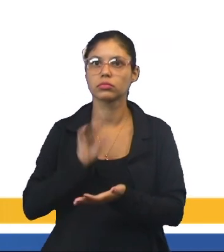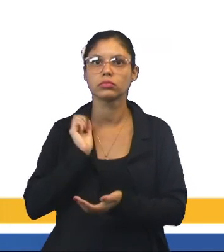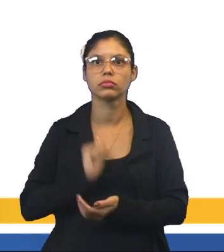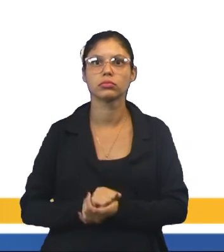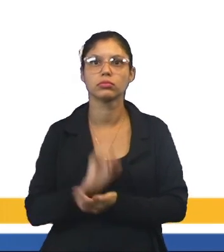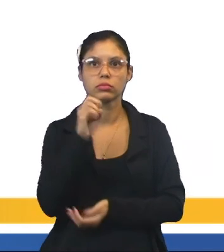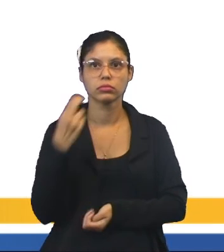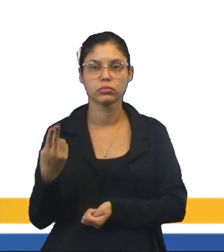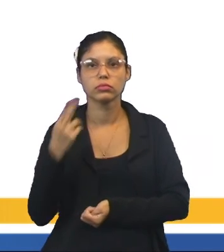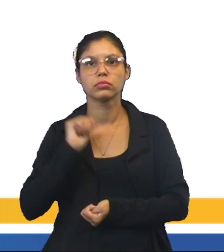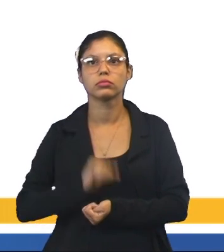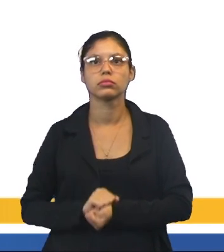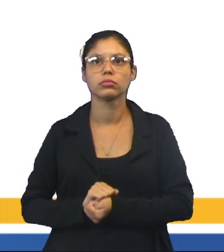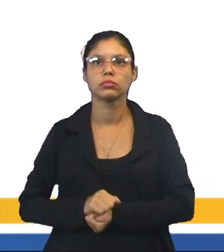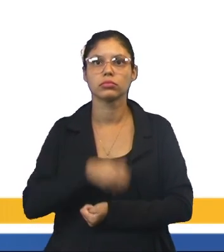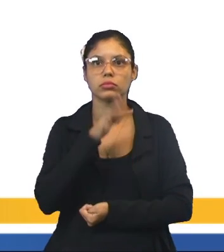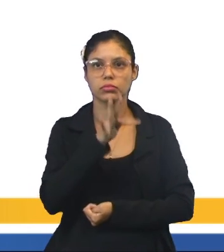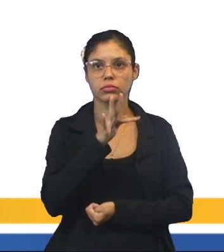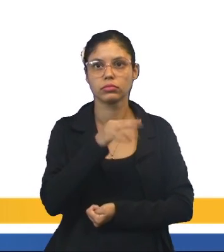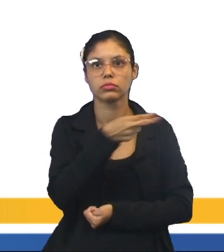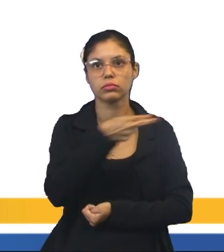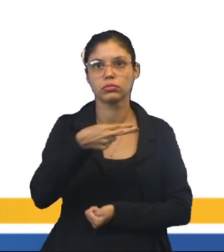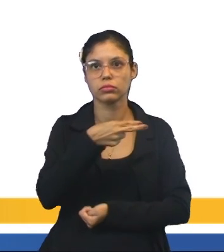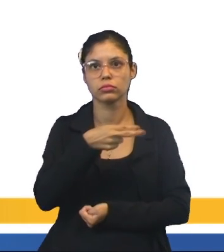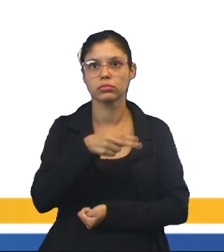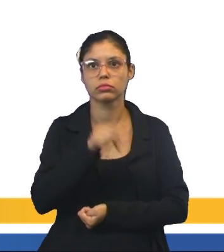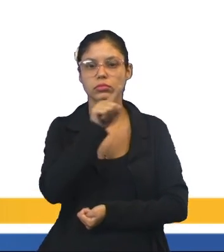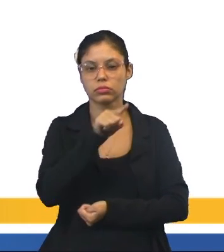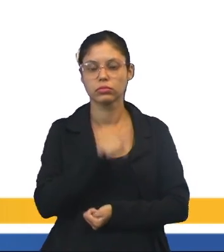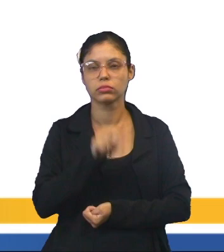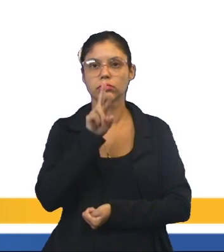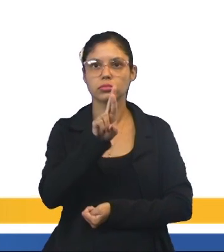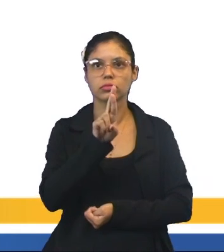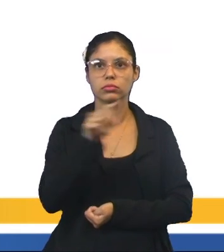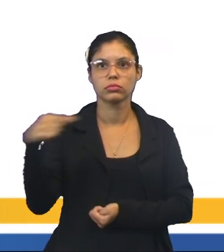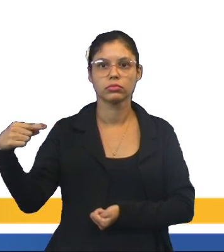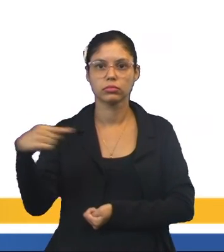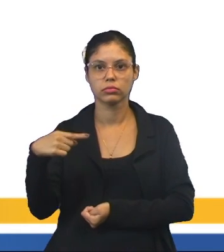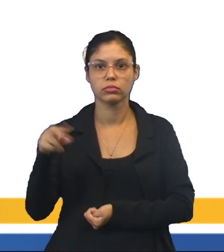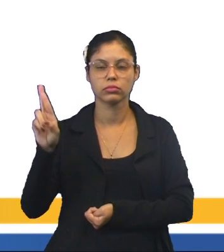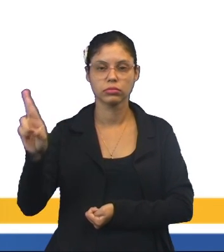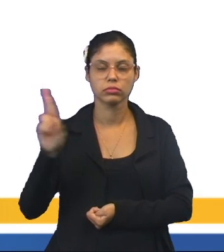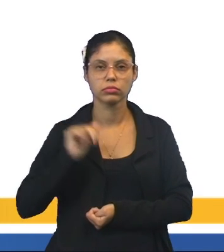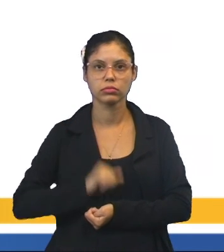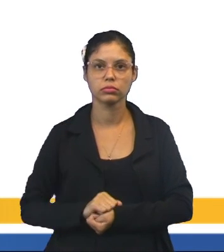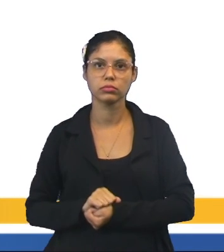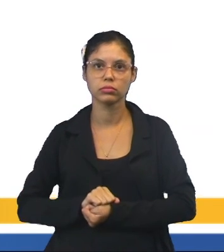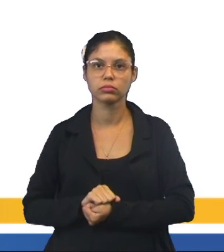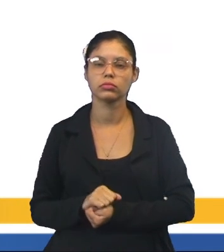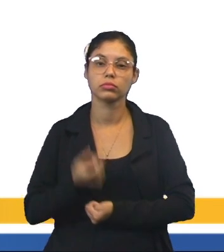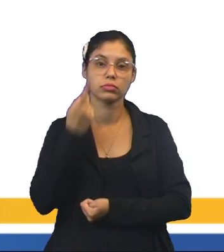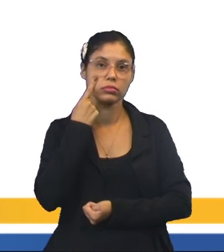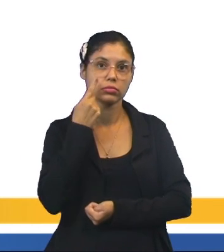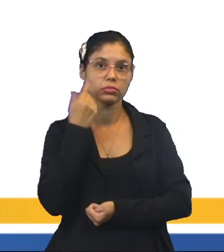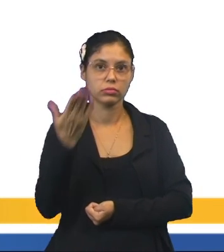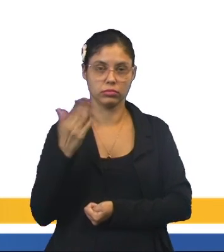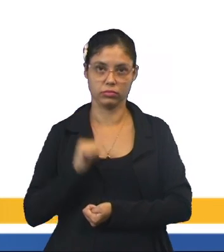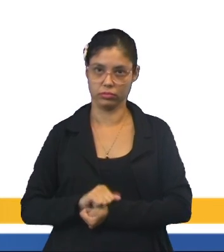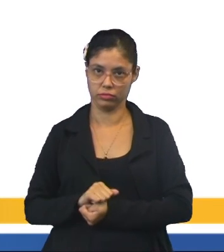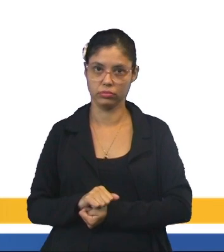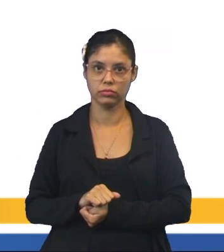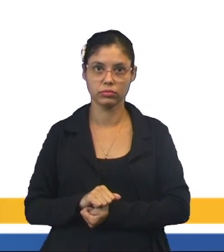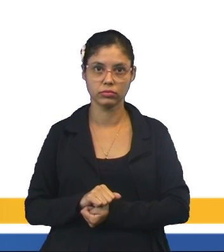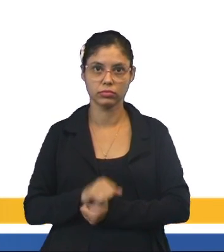números reais. Ou seja, o meu f está dos reais aos reais. Então, observe aí que eu tenho